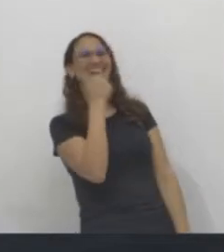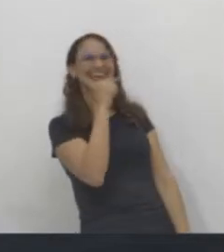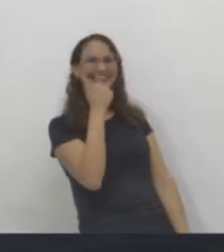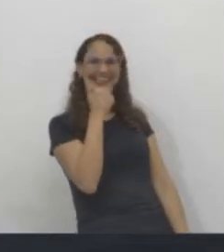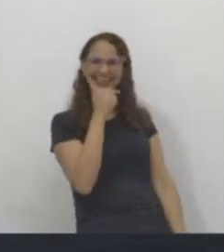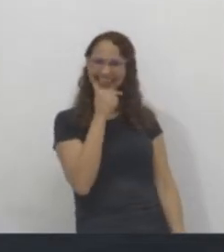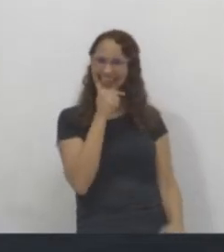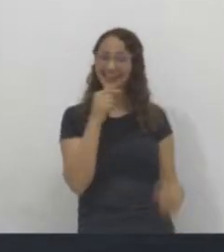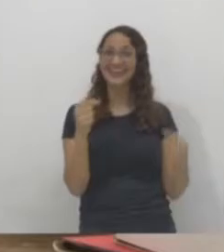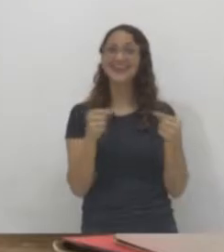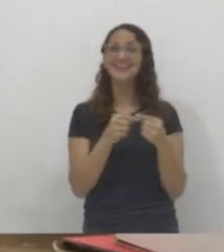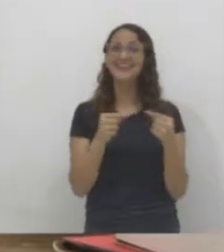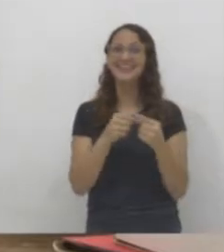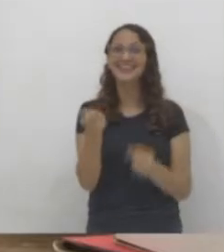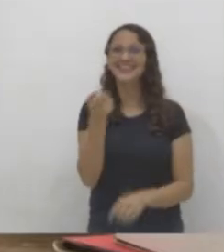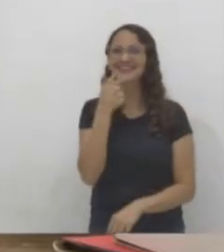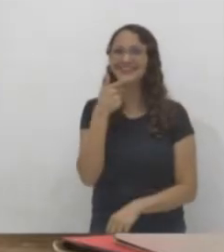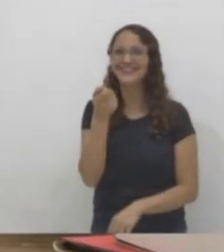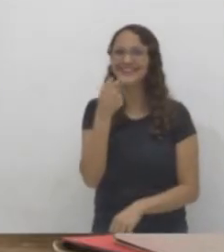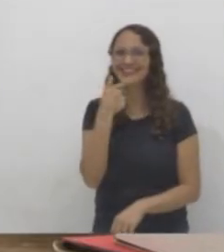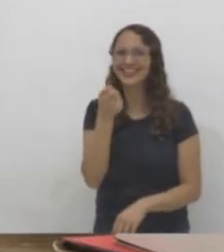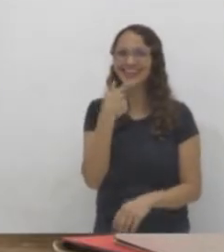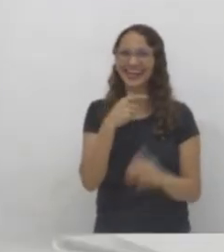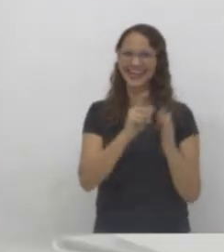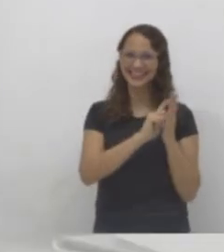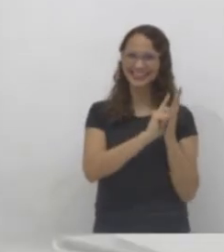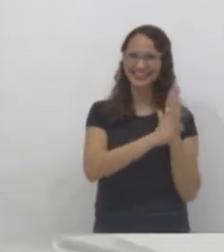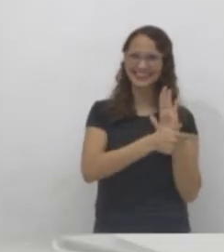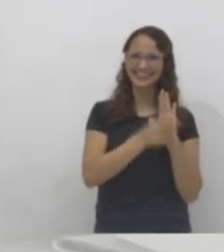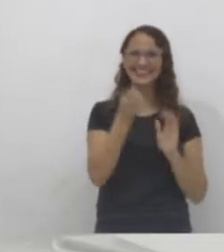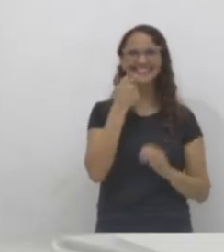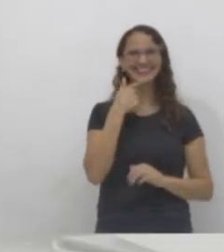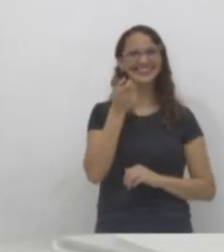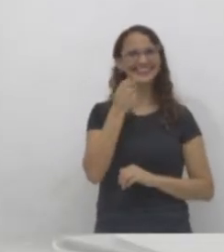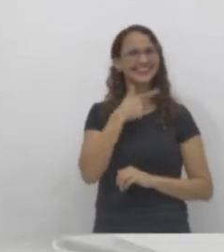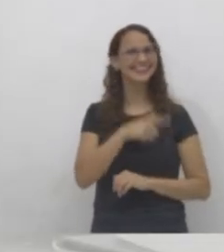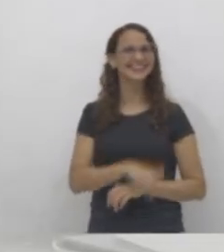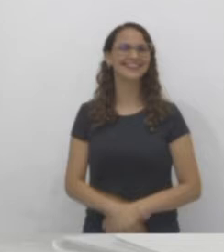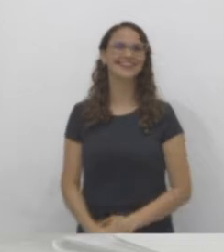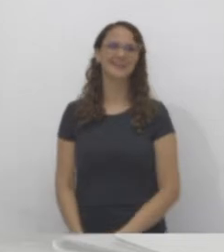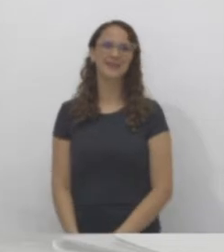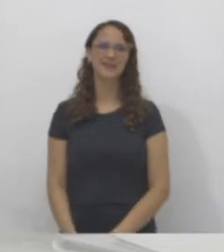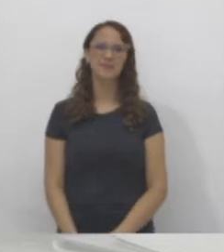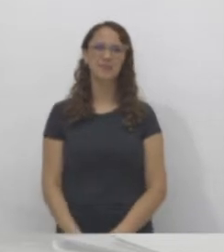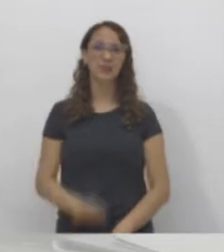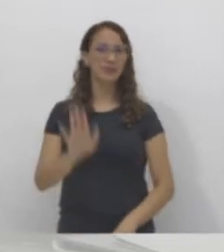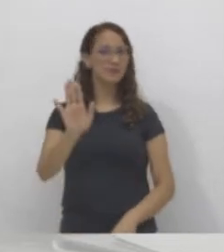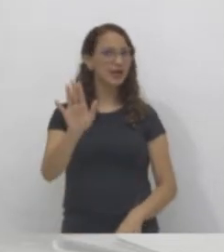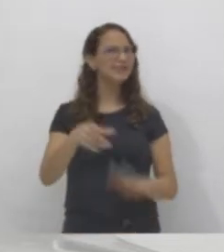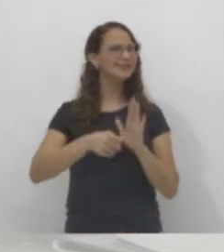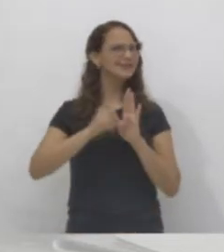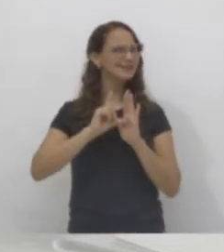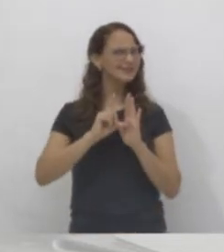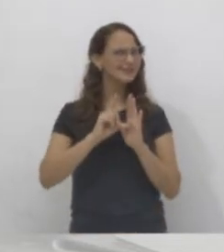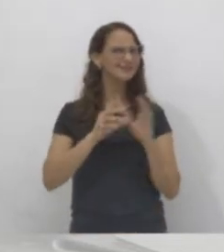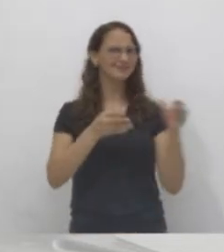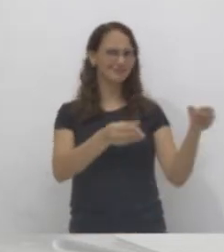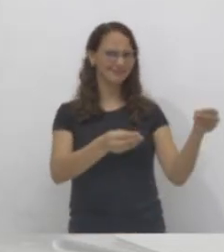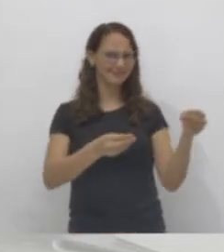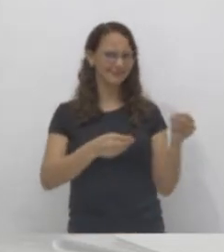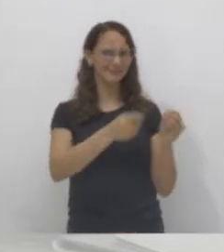gênero piada. Vamos lá? Mas antes, anote aí no seu caderno